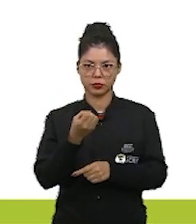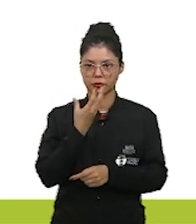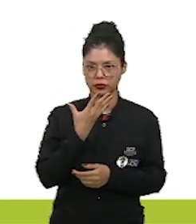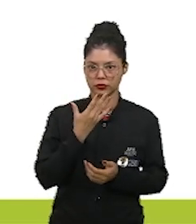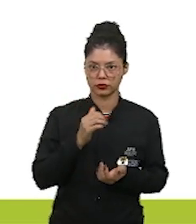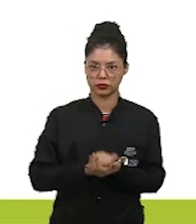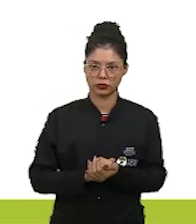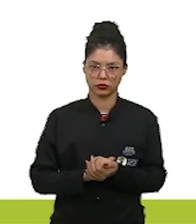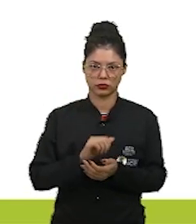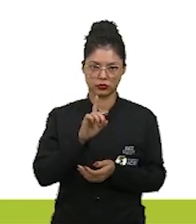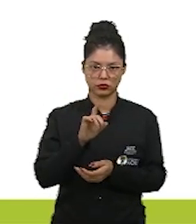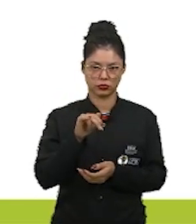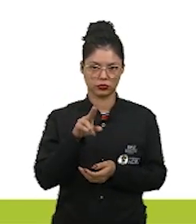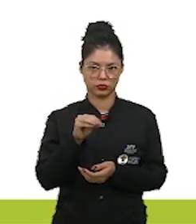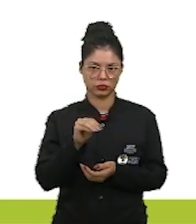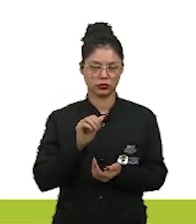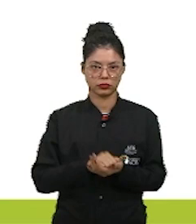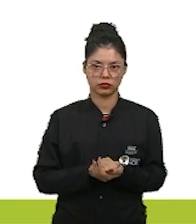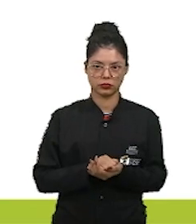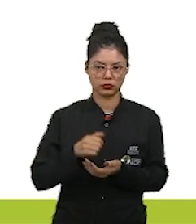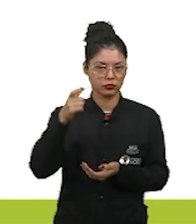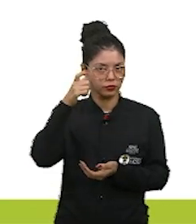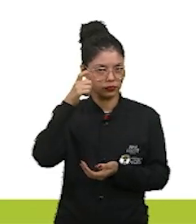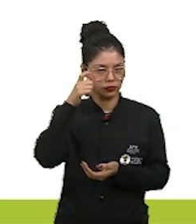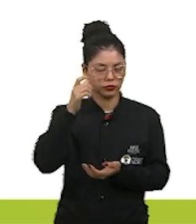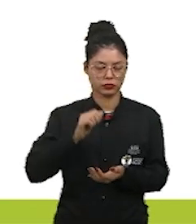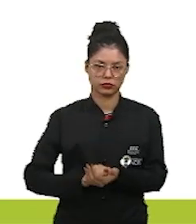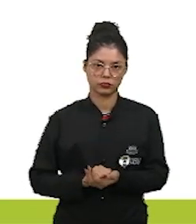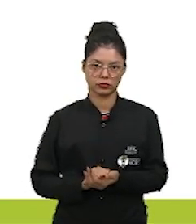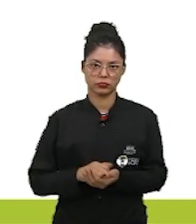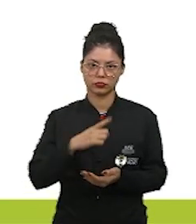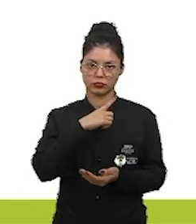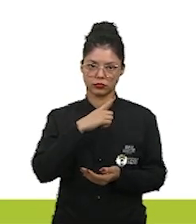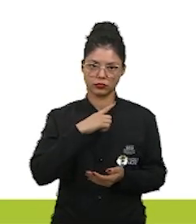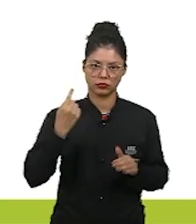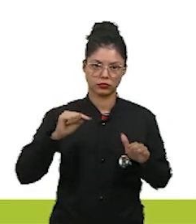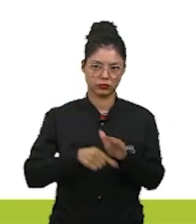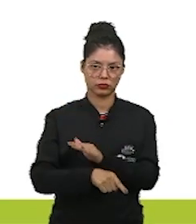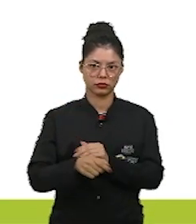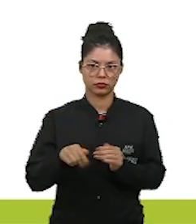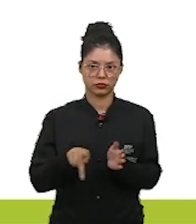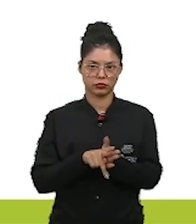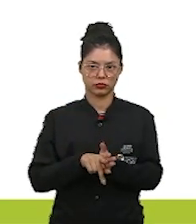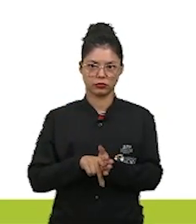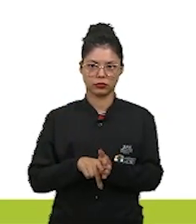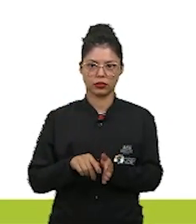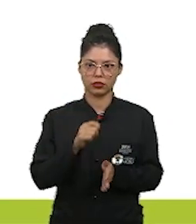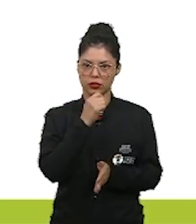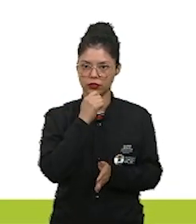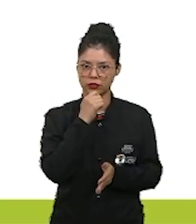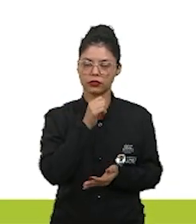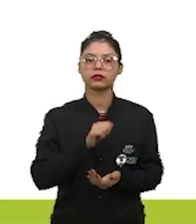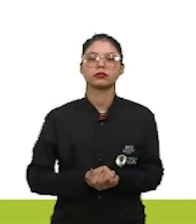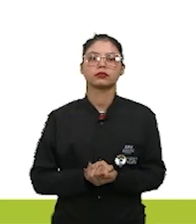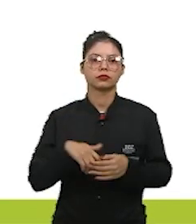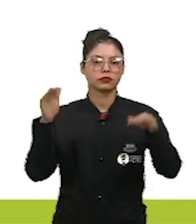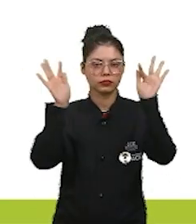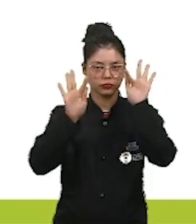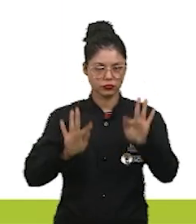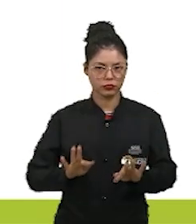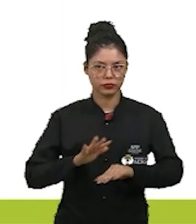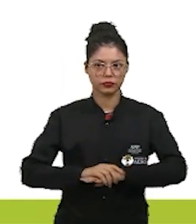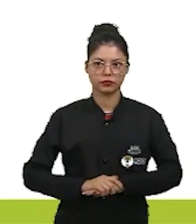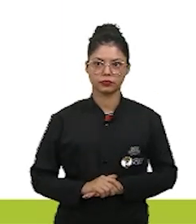bom, e daimonion significa demônio. Então, tem um demônio bom por dentro de mim. Então, isso é a